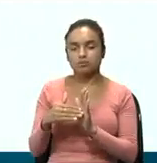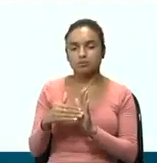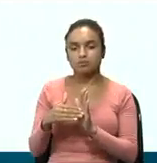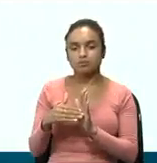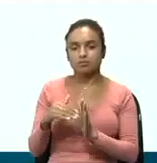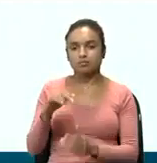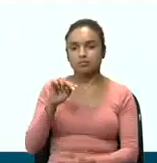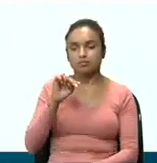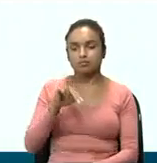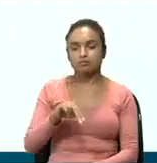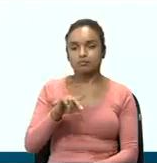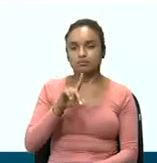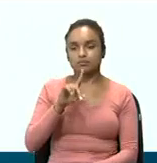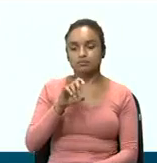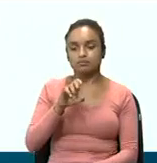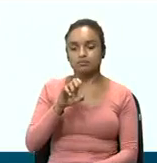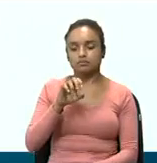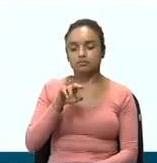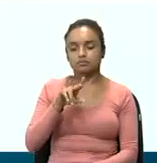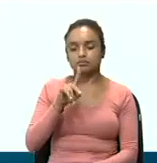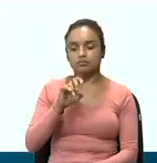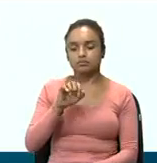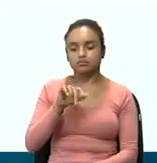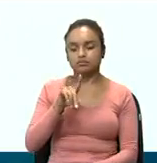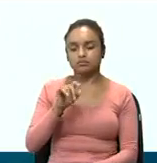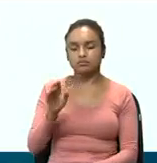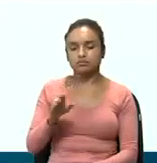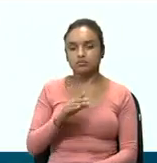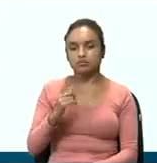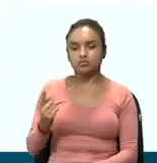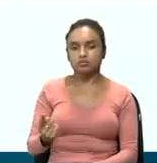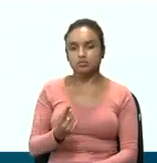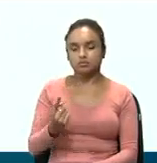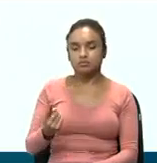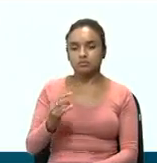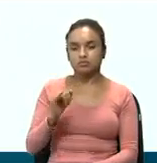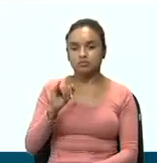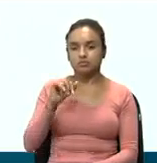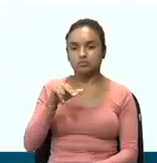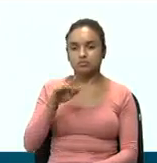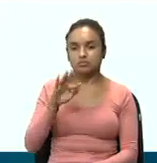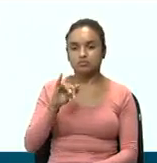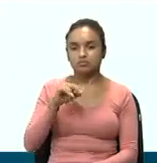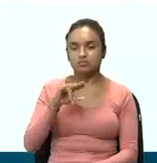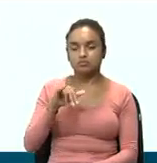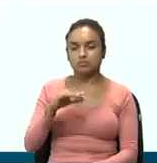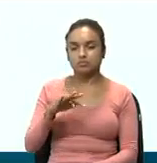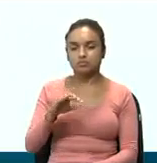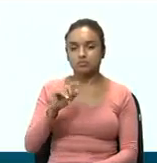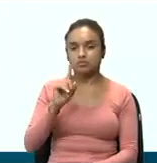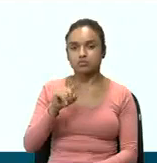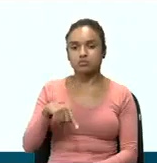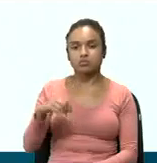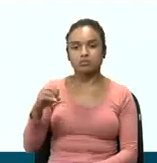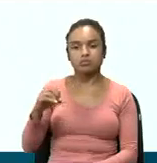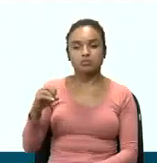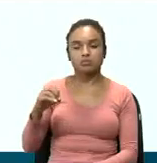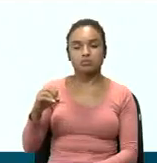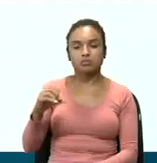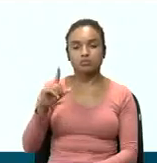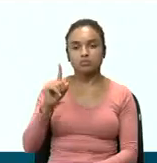de n tendendo ao infinito de bn tem que ser 0. ok? Se for